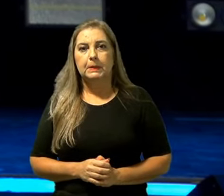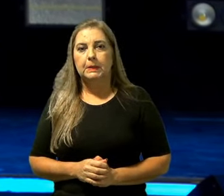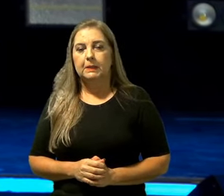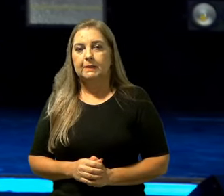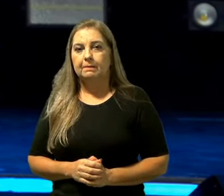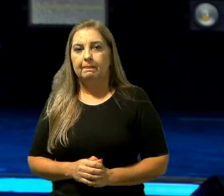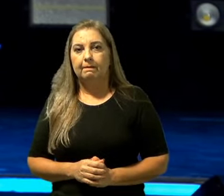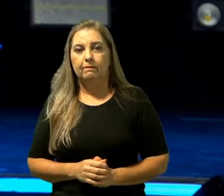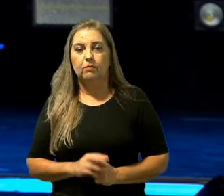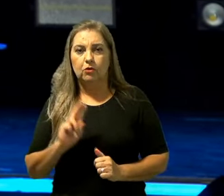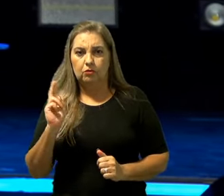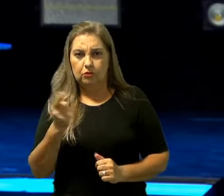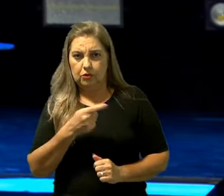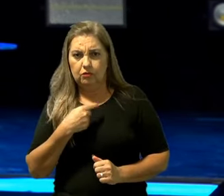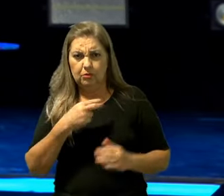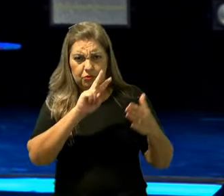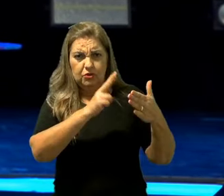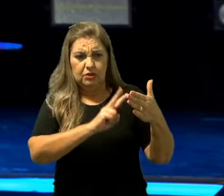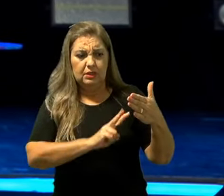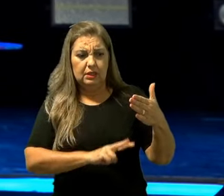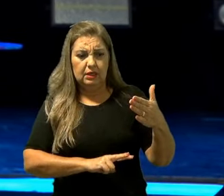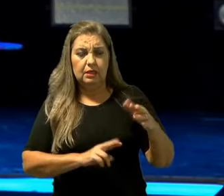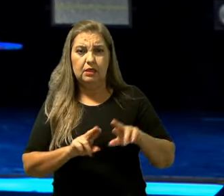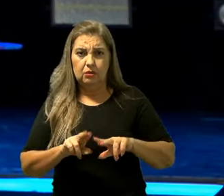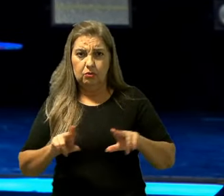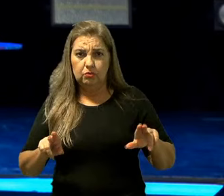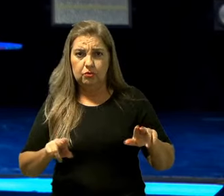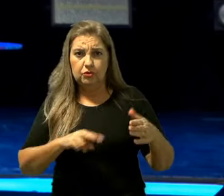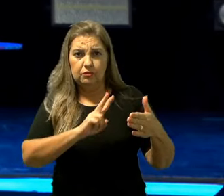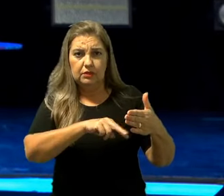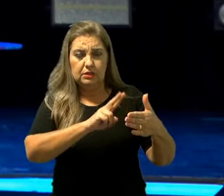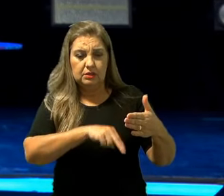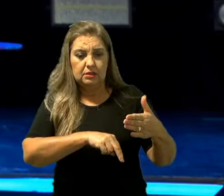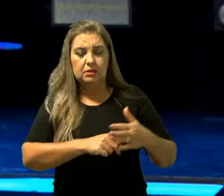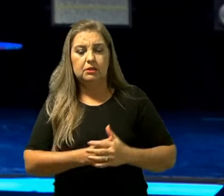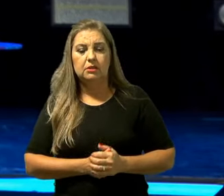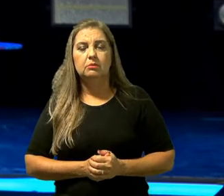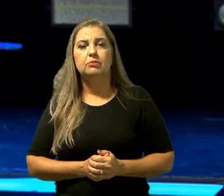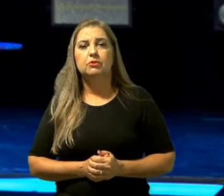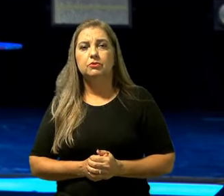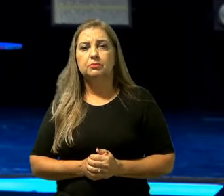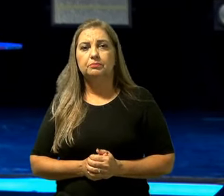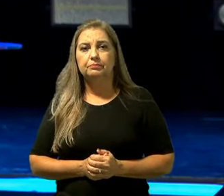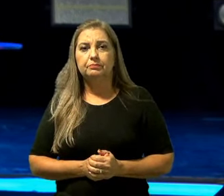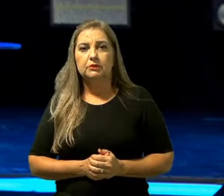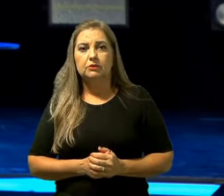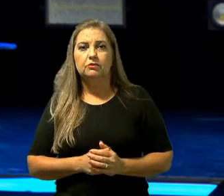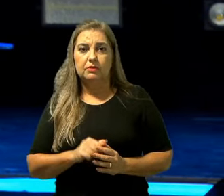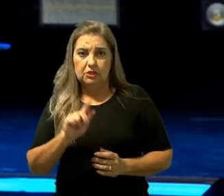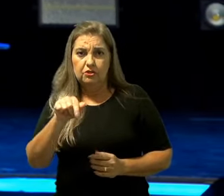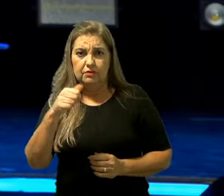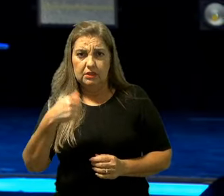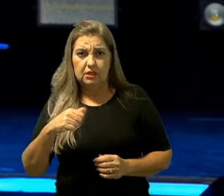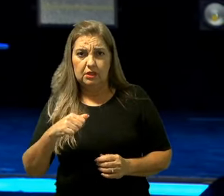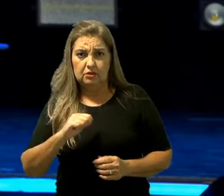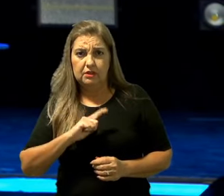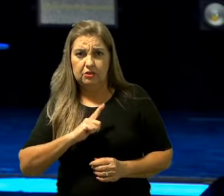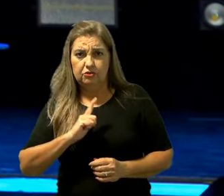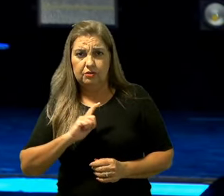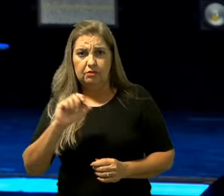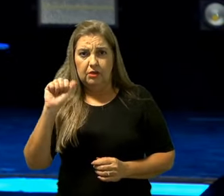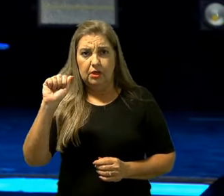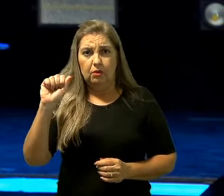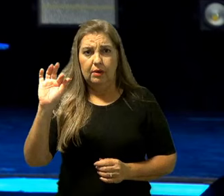Nós vamos ler alguns versículos. Se você estiver sem Bíblia, não tiver aí o aplicativo da Bíblia no seu celular, você vai poder acompanhar com a gente aqui no